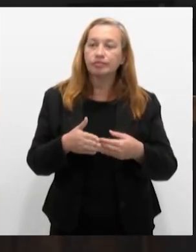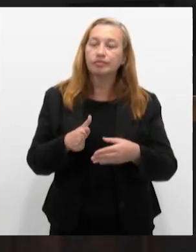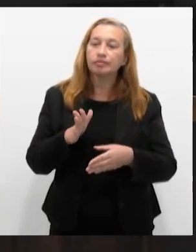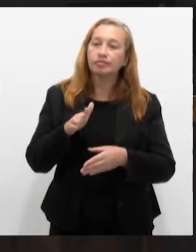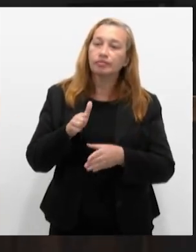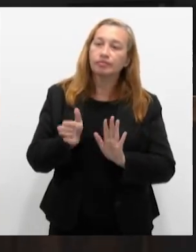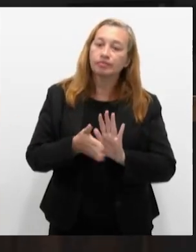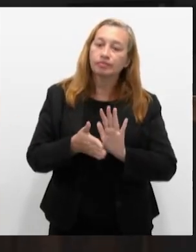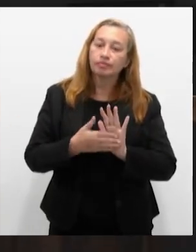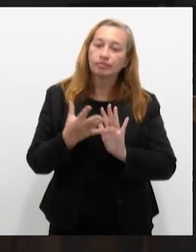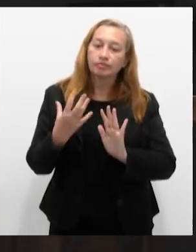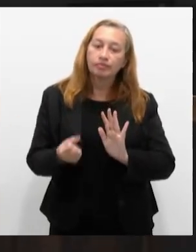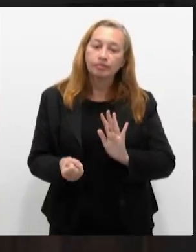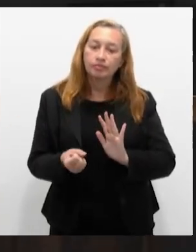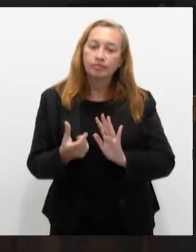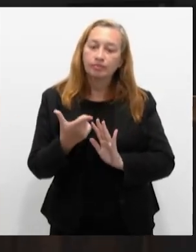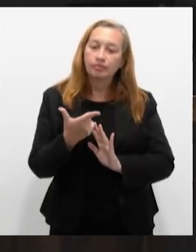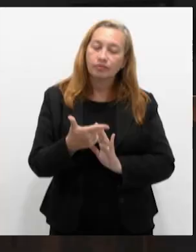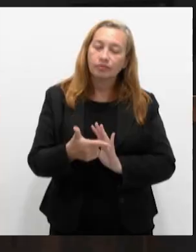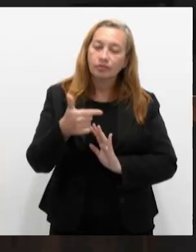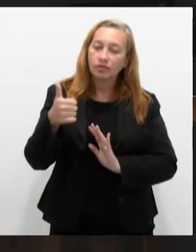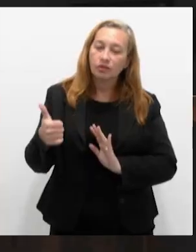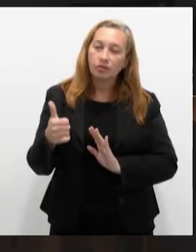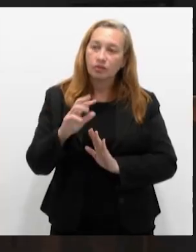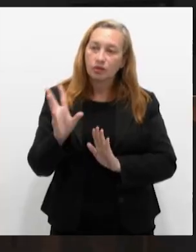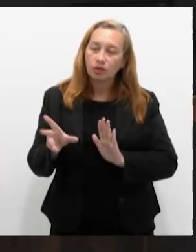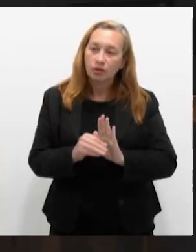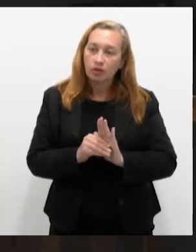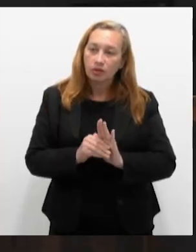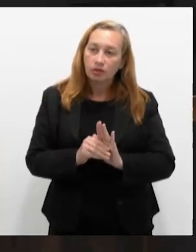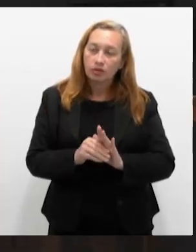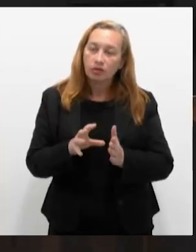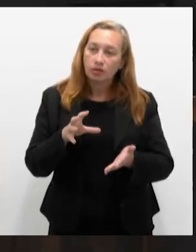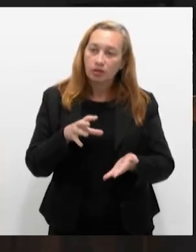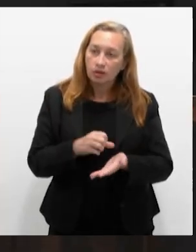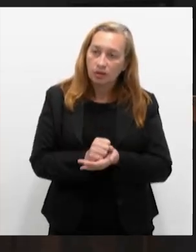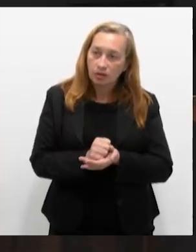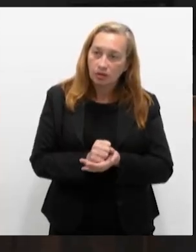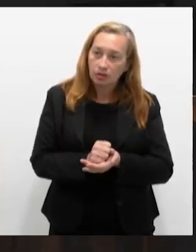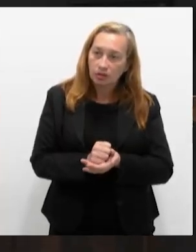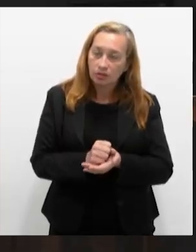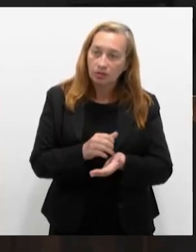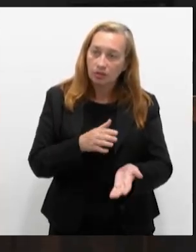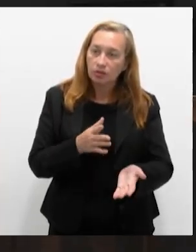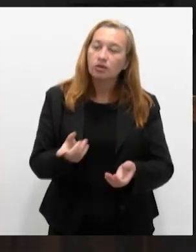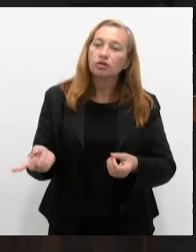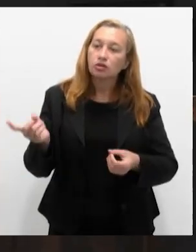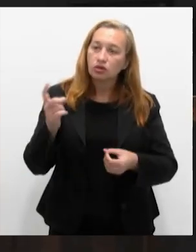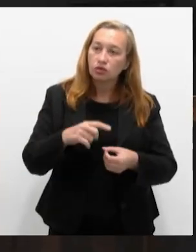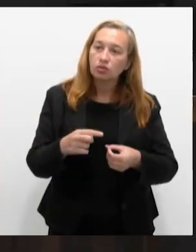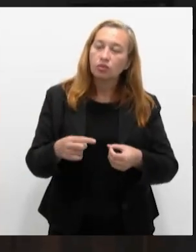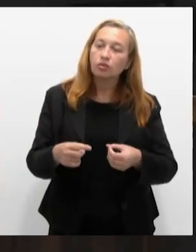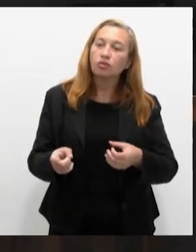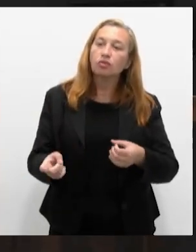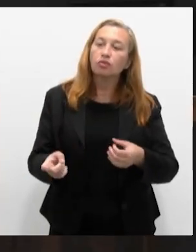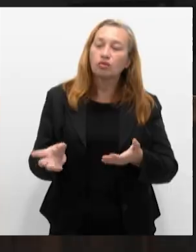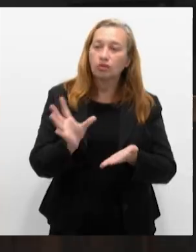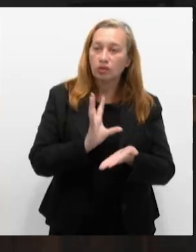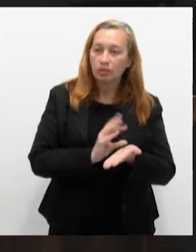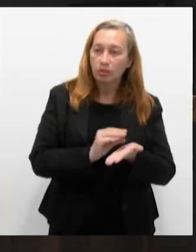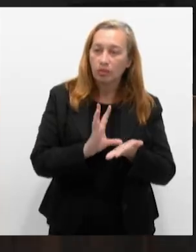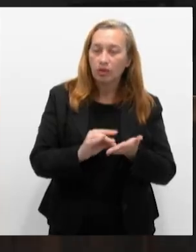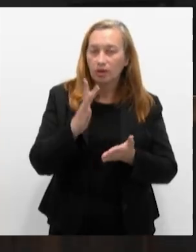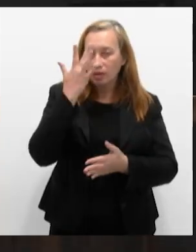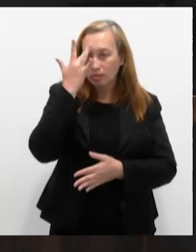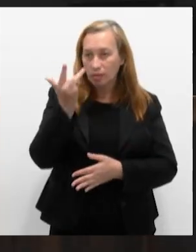a presente proposta recebeu 21 emendas e já deixo registrado que irei publicar novamente também, para que amanhã